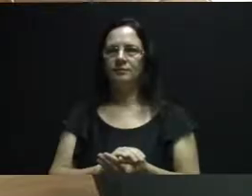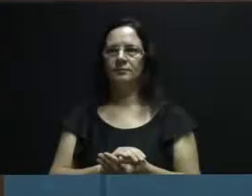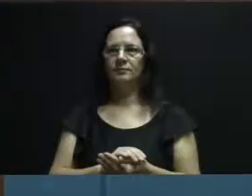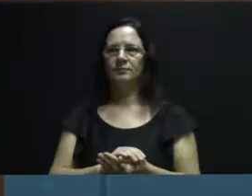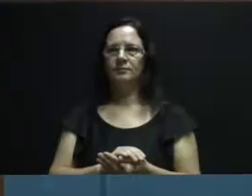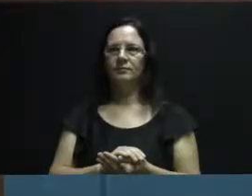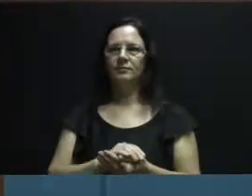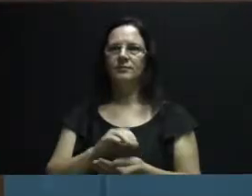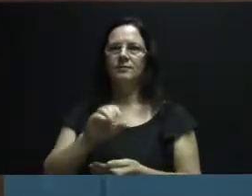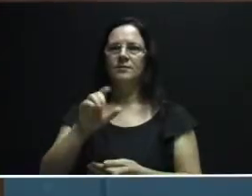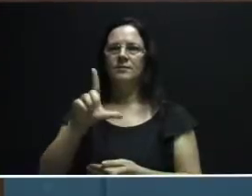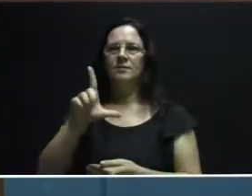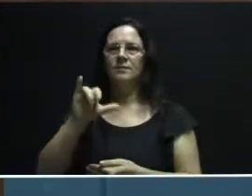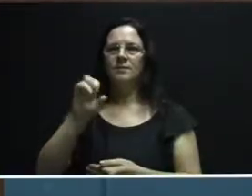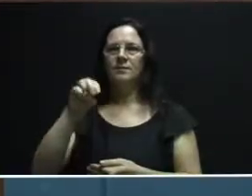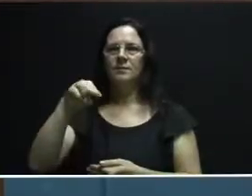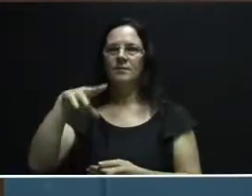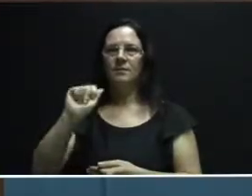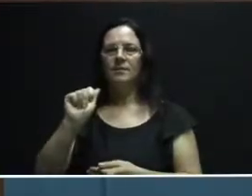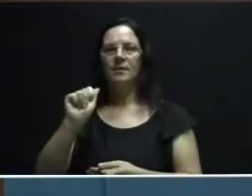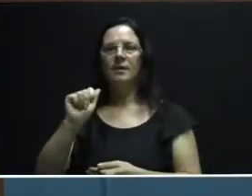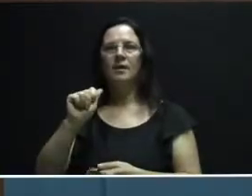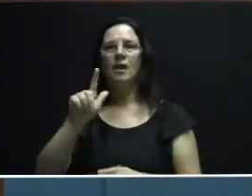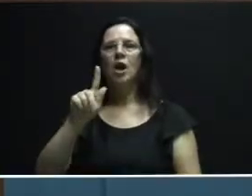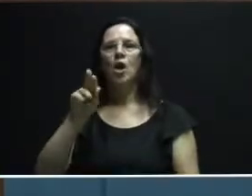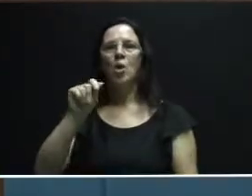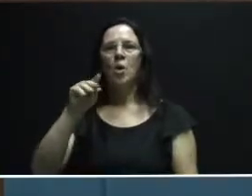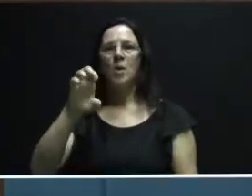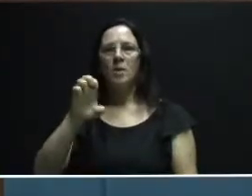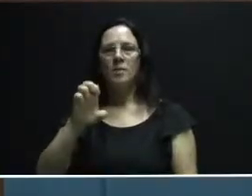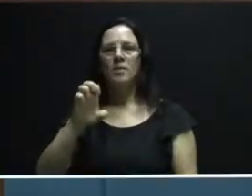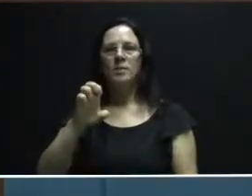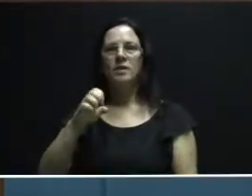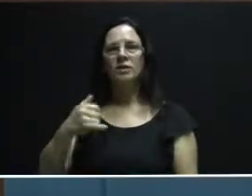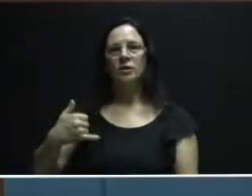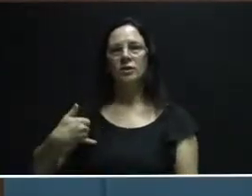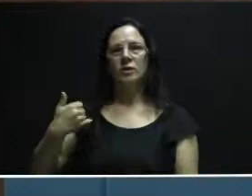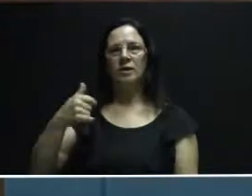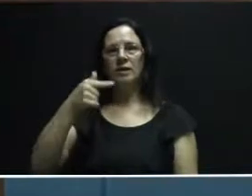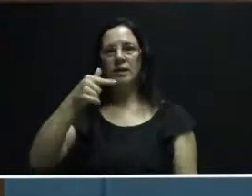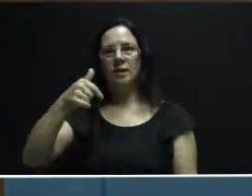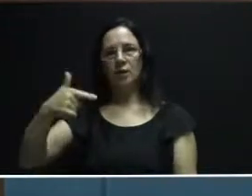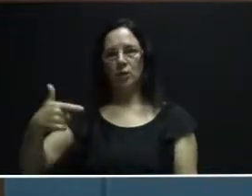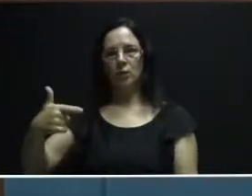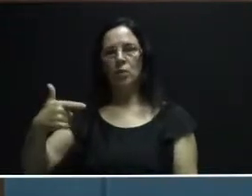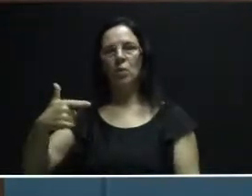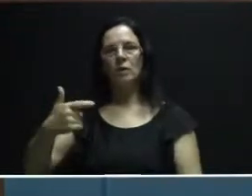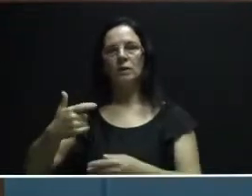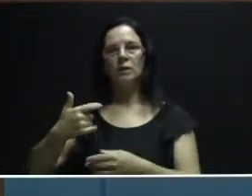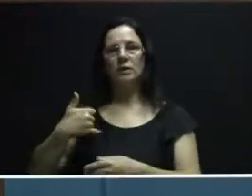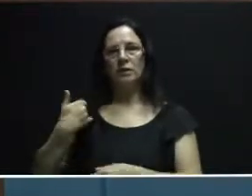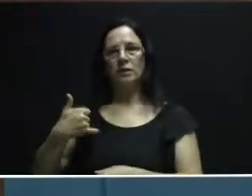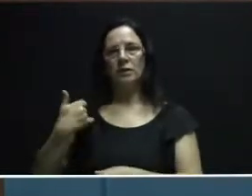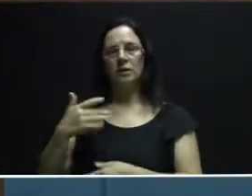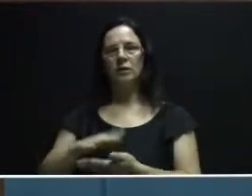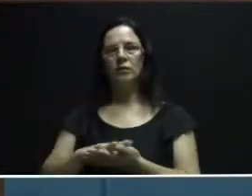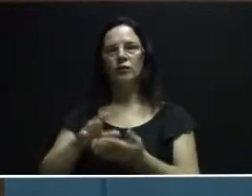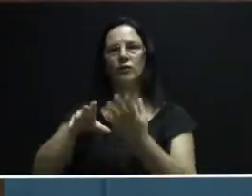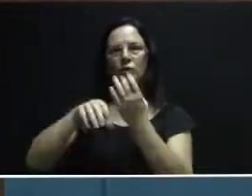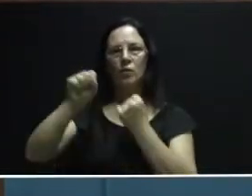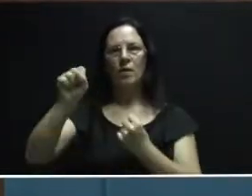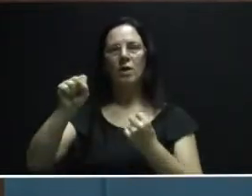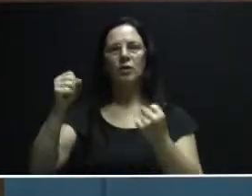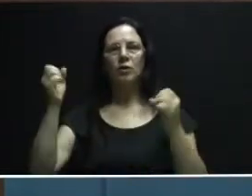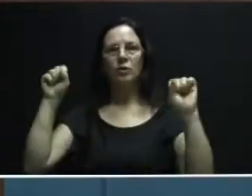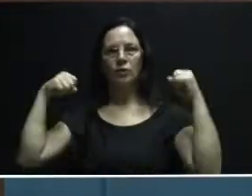Elina Gomes tem 72 anos, formada em Educação Física pela Faculdade de Educação Física de Santos,